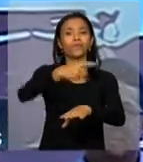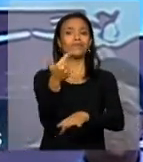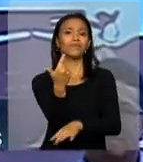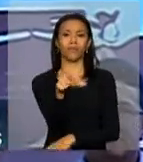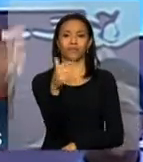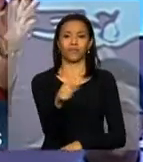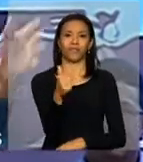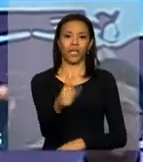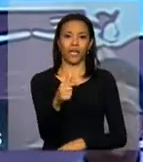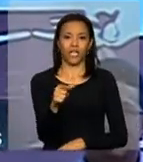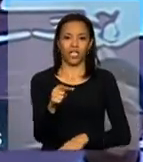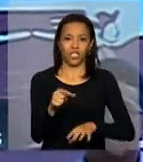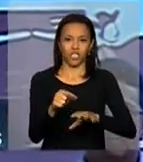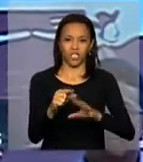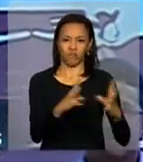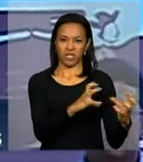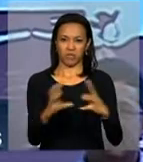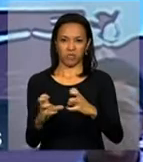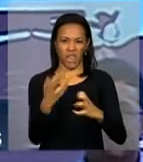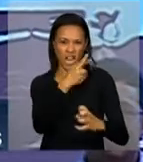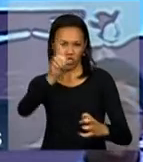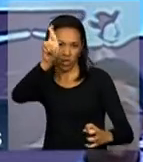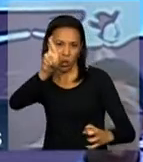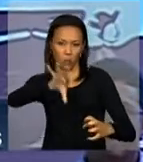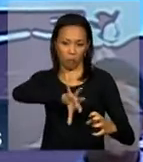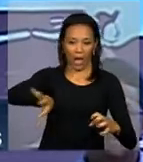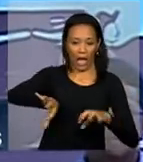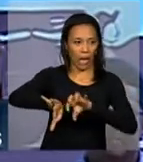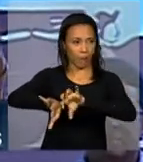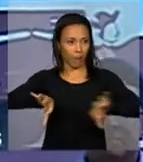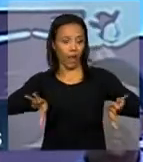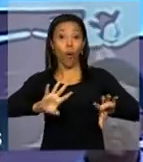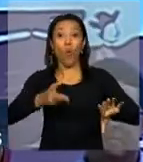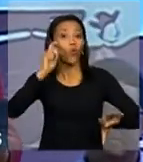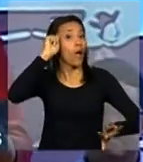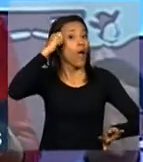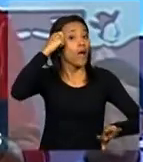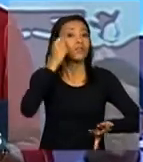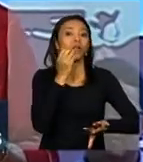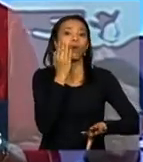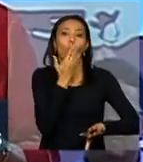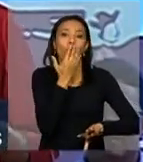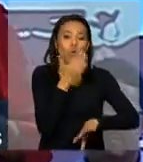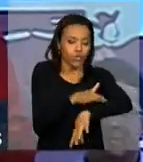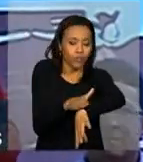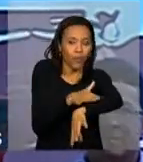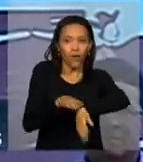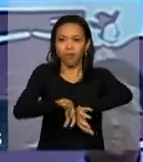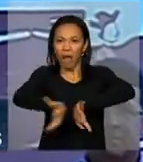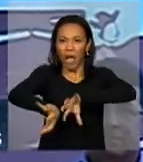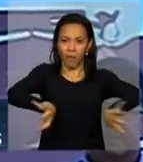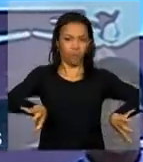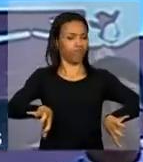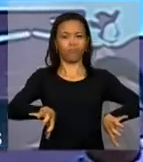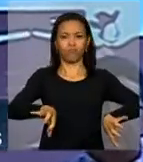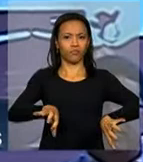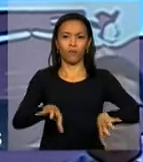divisões religiosas ou étnicas que levam as pessoas à rua. Muito